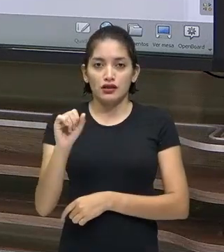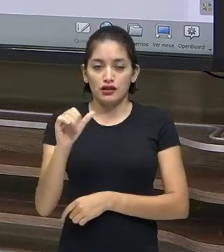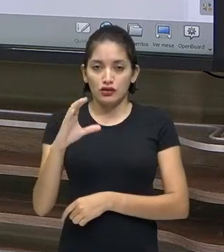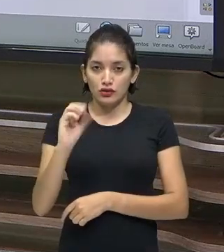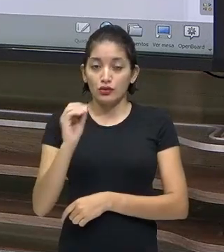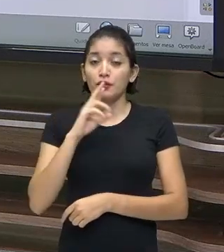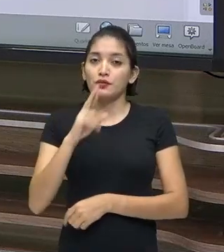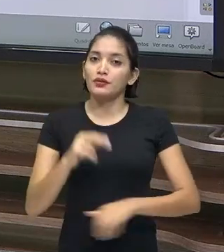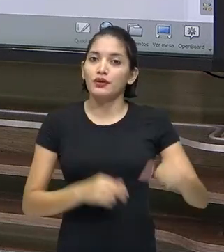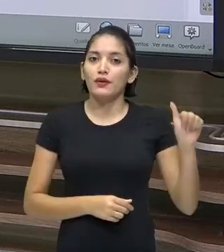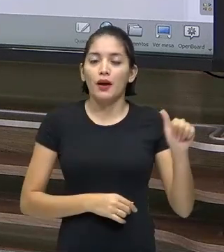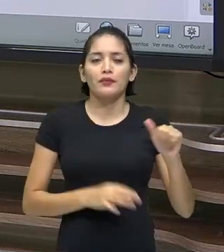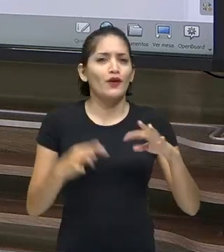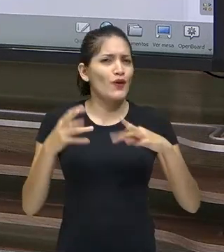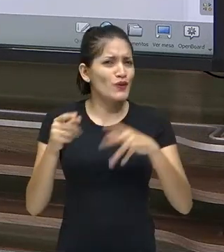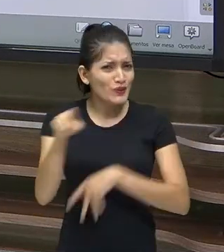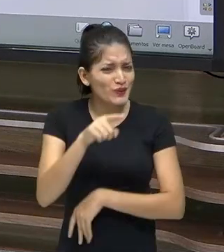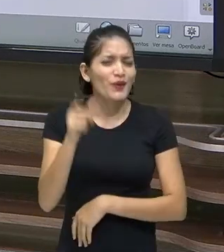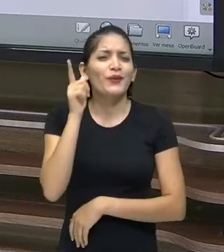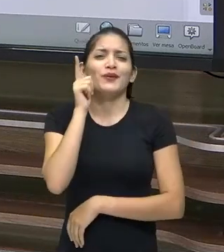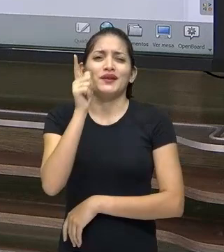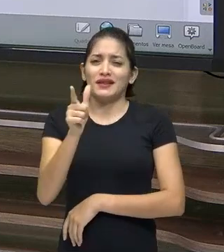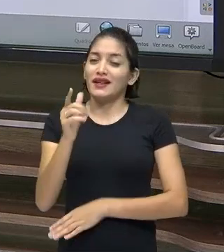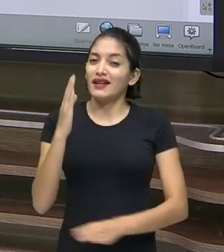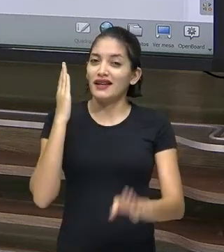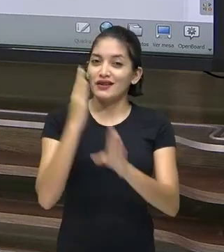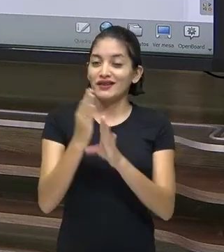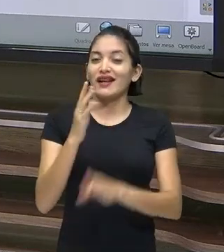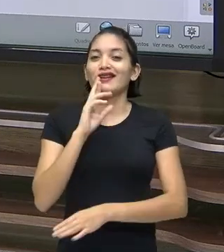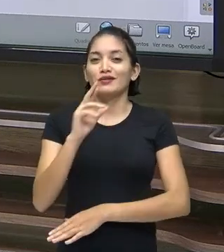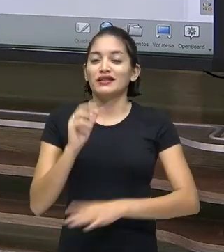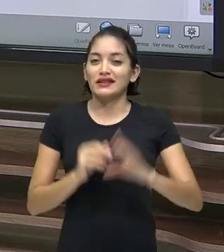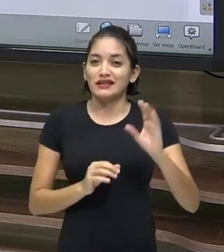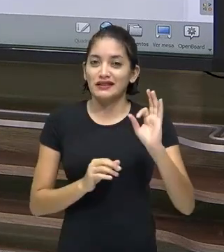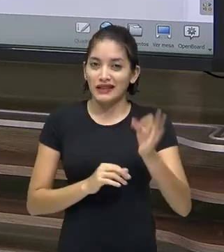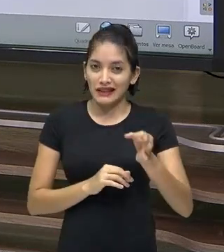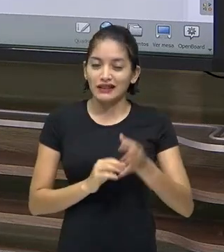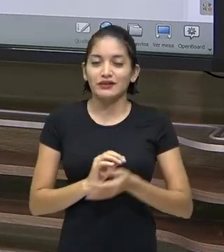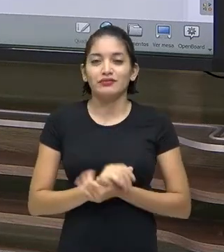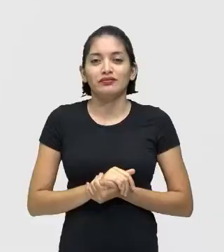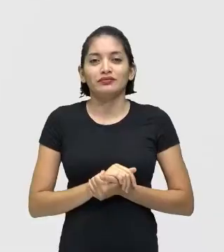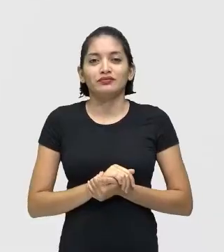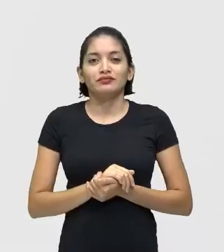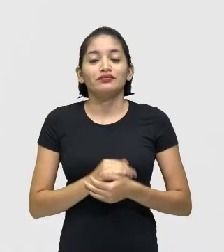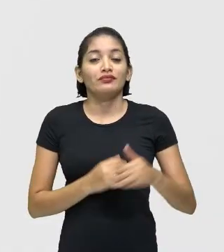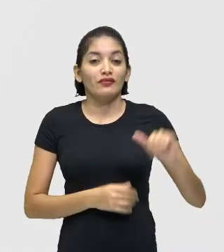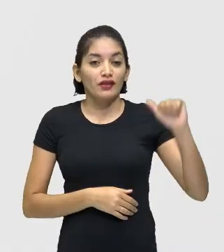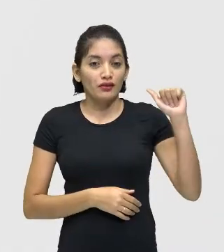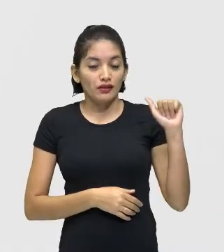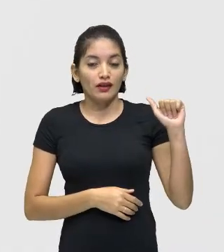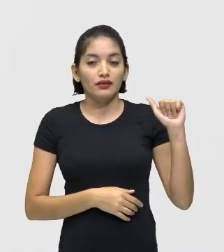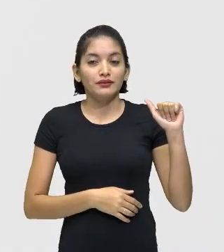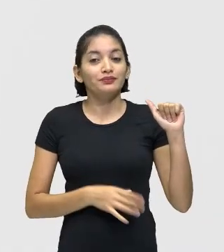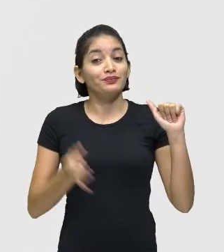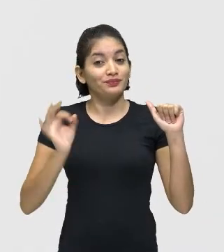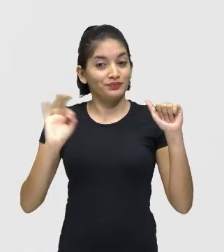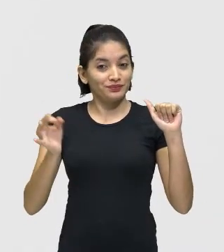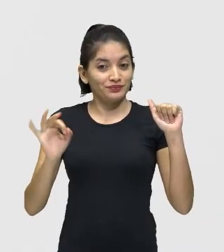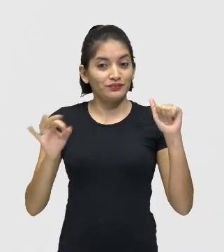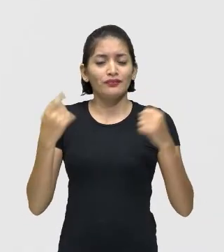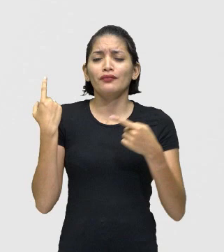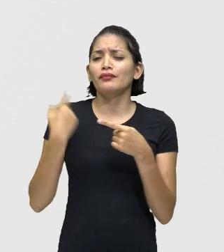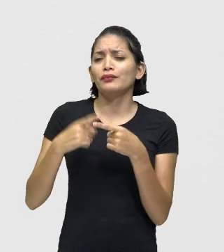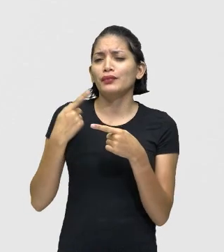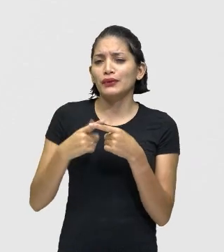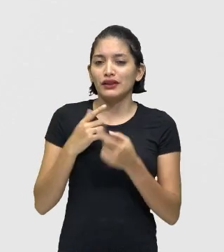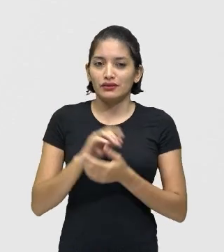vocês aí conseguiram identificar a alternativa correta. Então, realmente, a alternativa A ela é a correta,